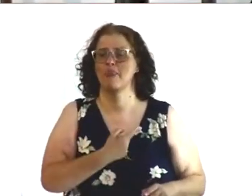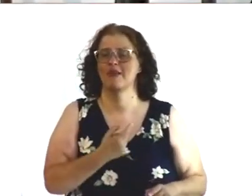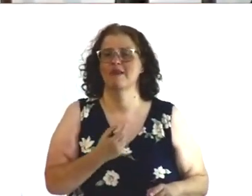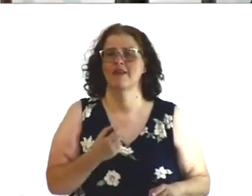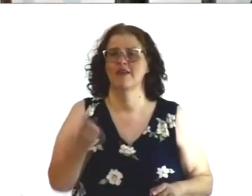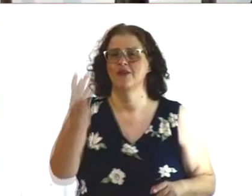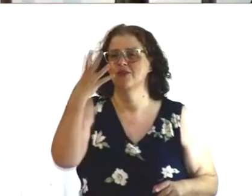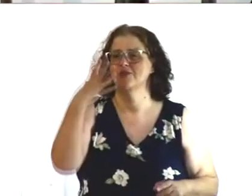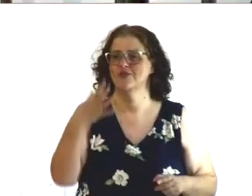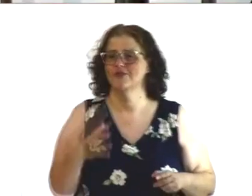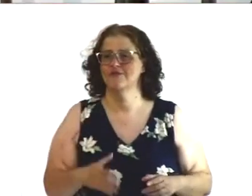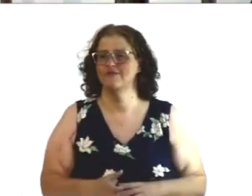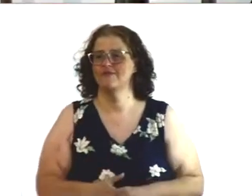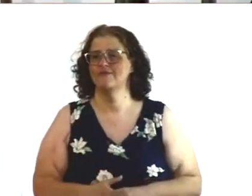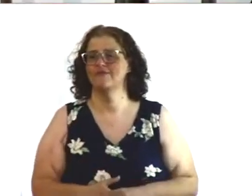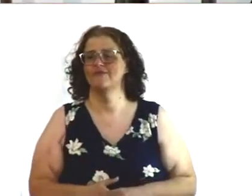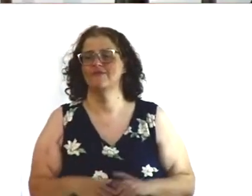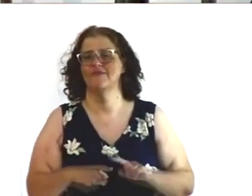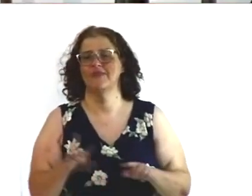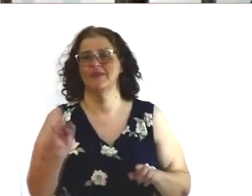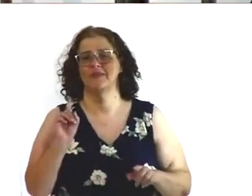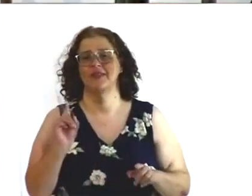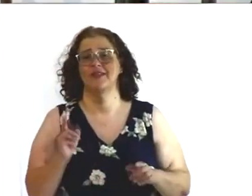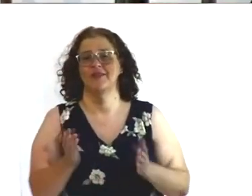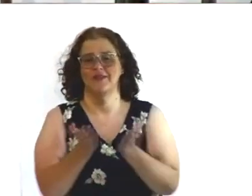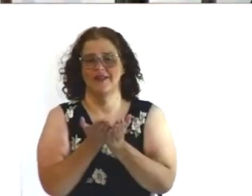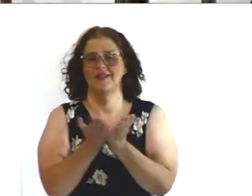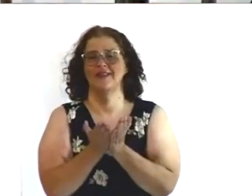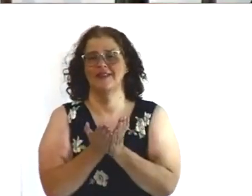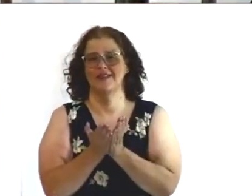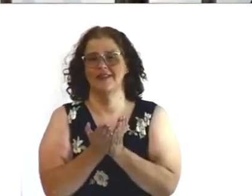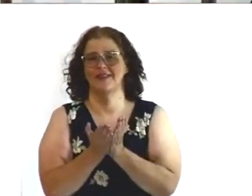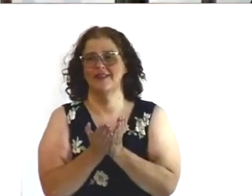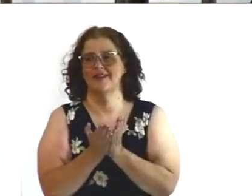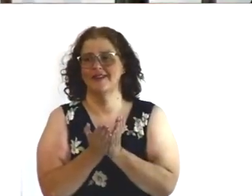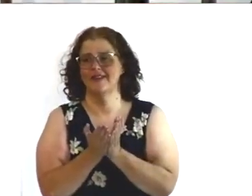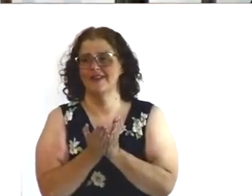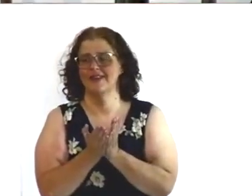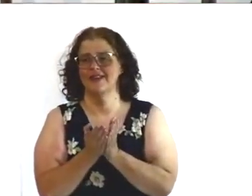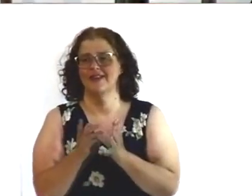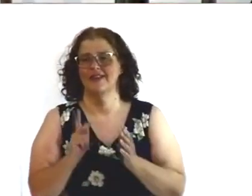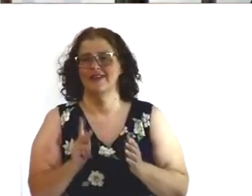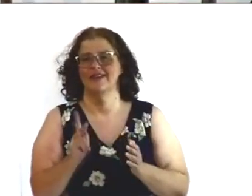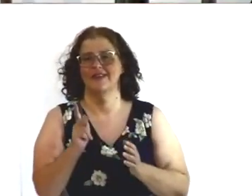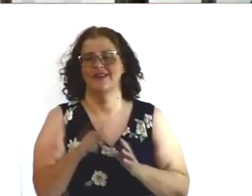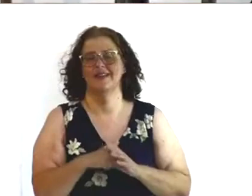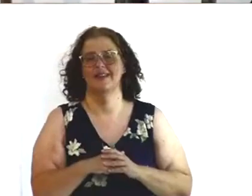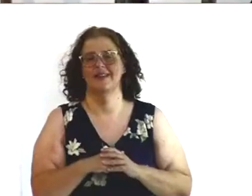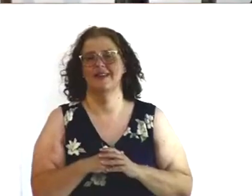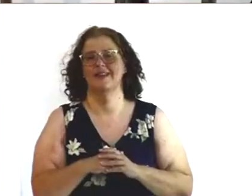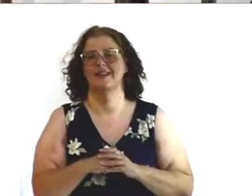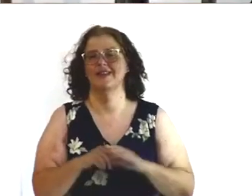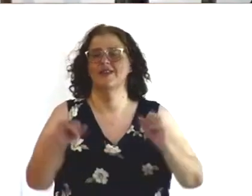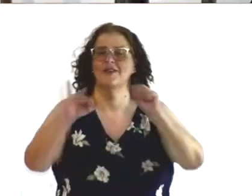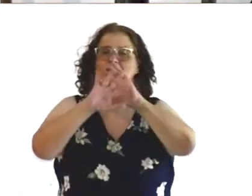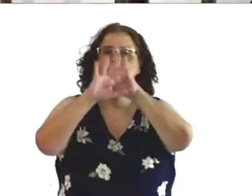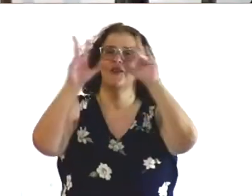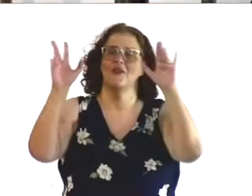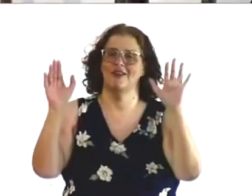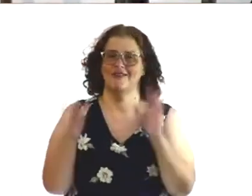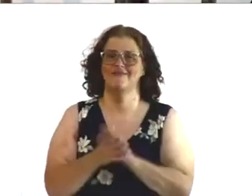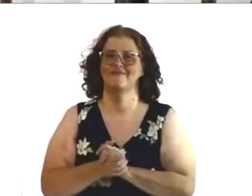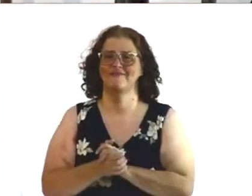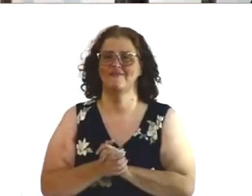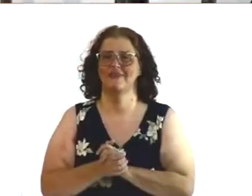não crentes, colocam luzes nas casas, sem saber que estão glorificando ao Senhor,